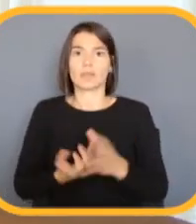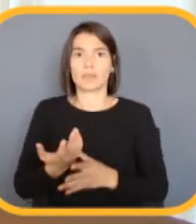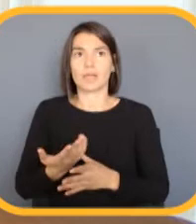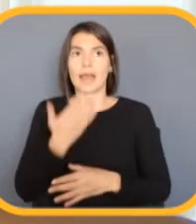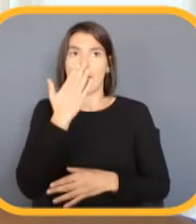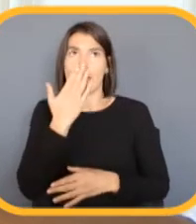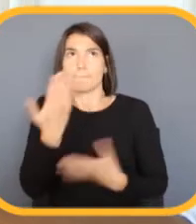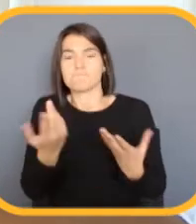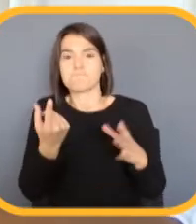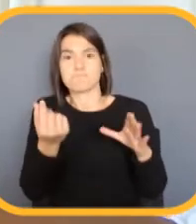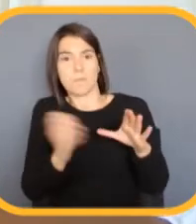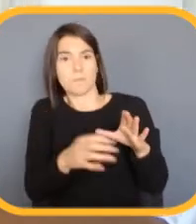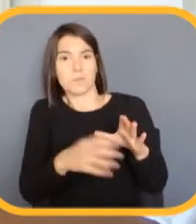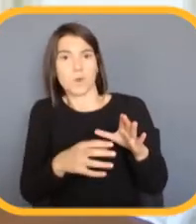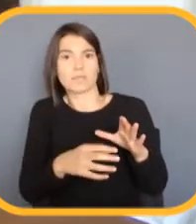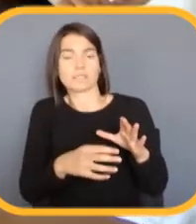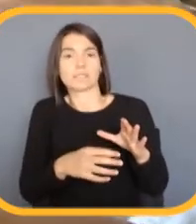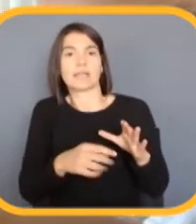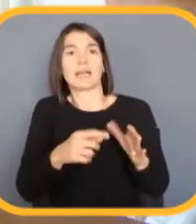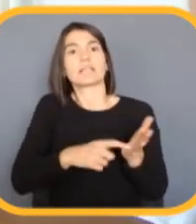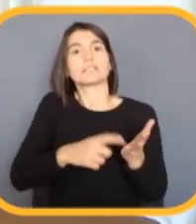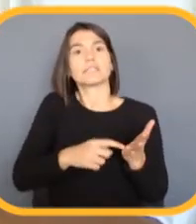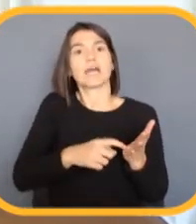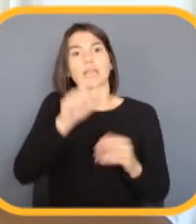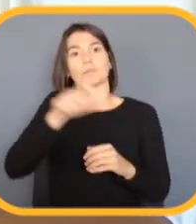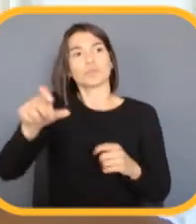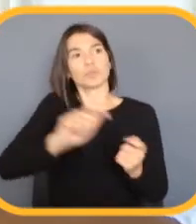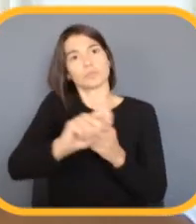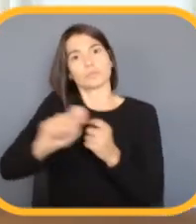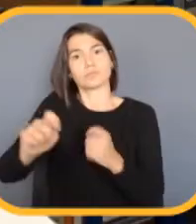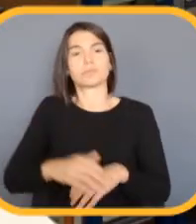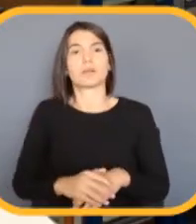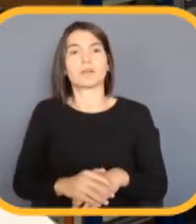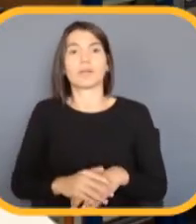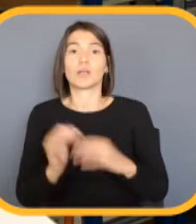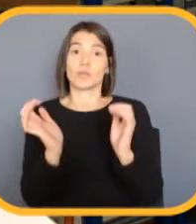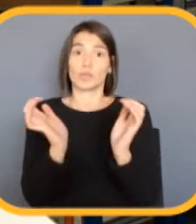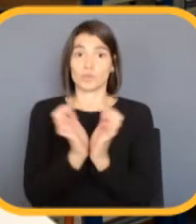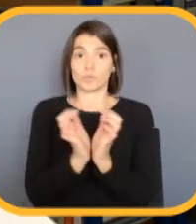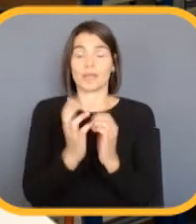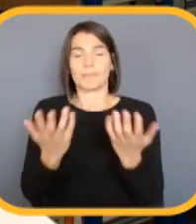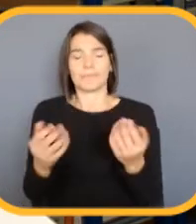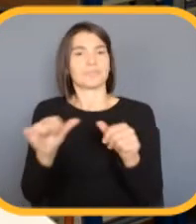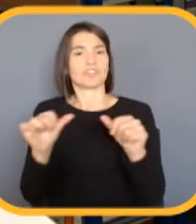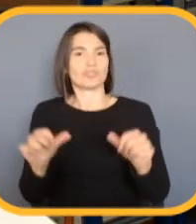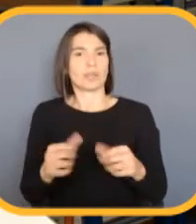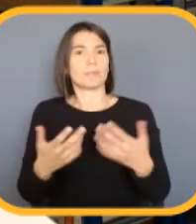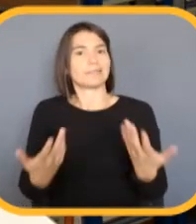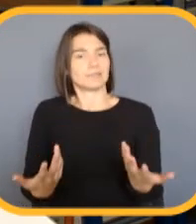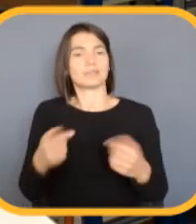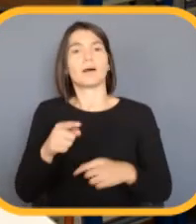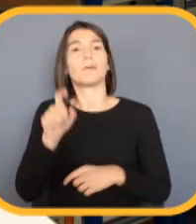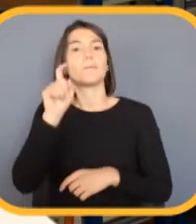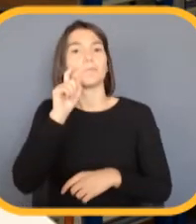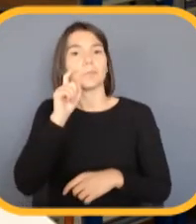criar uma espécie de uma bolsa que cubra todas as necessidades de cada cidadão. A Segurança Social é um sistema que se baseia no